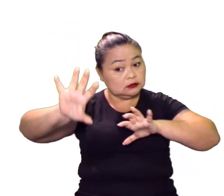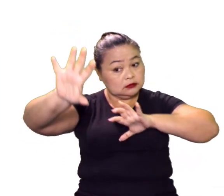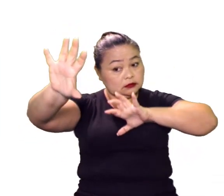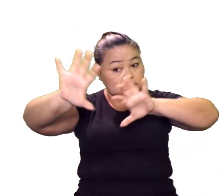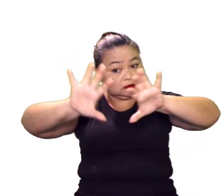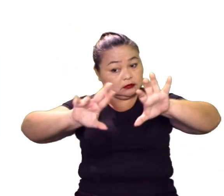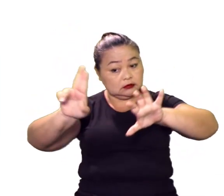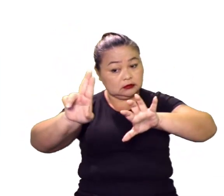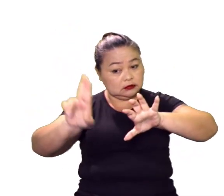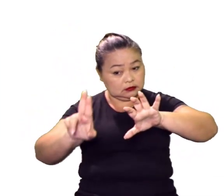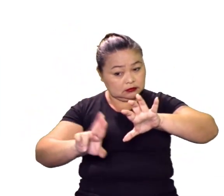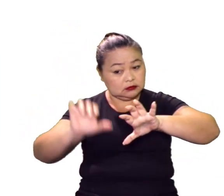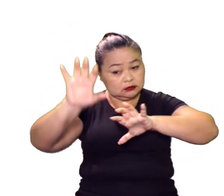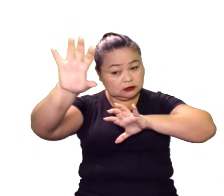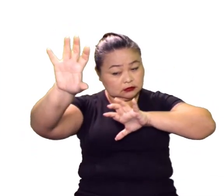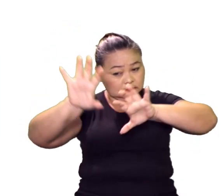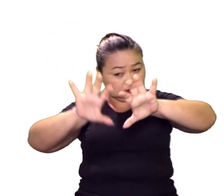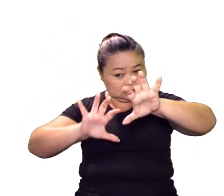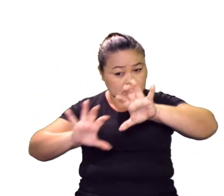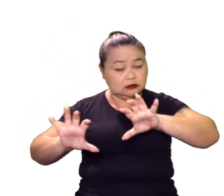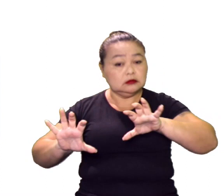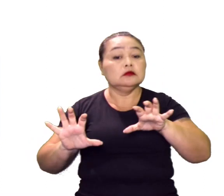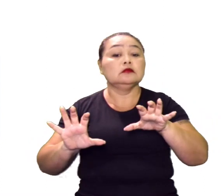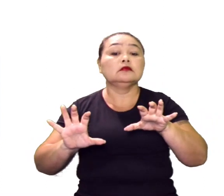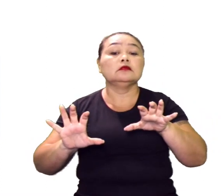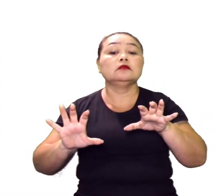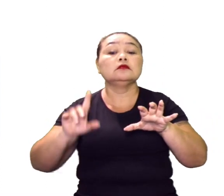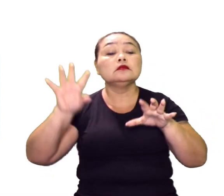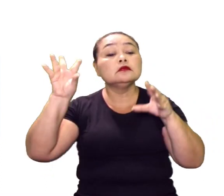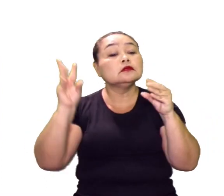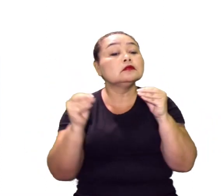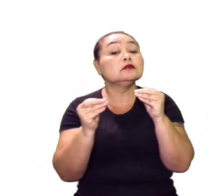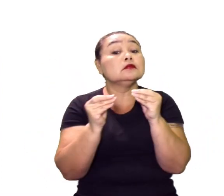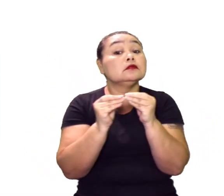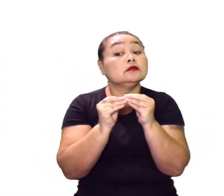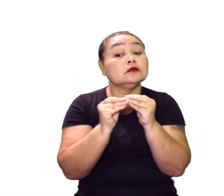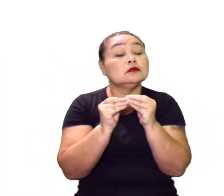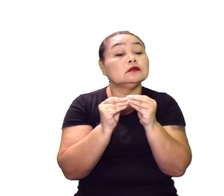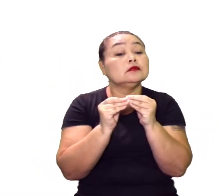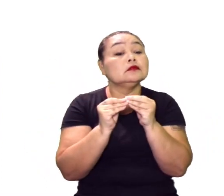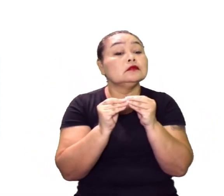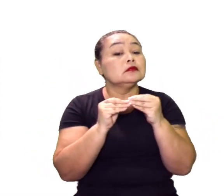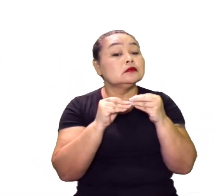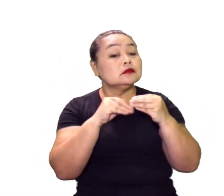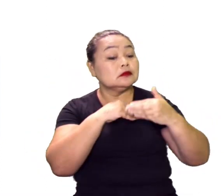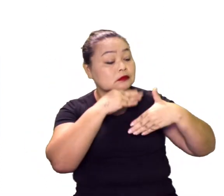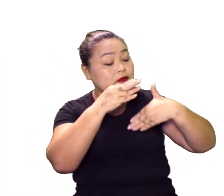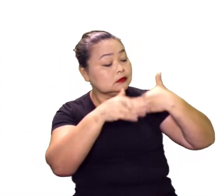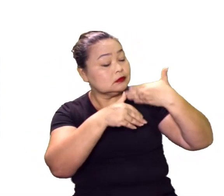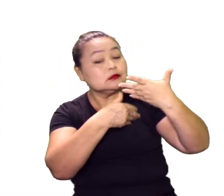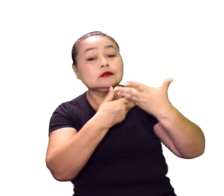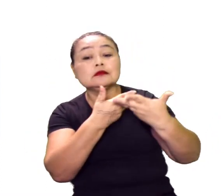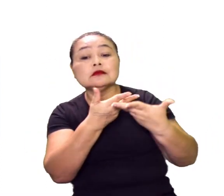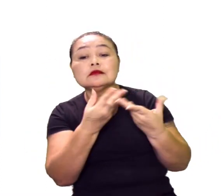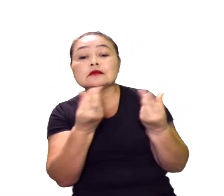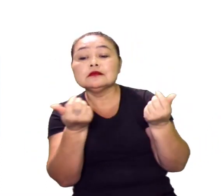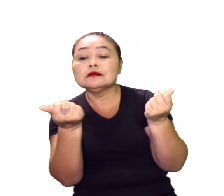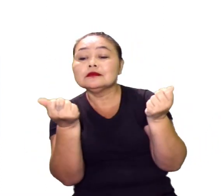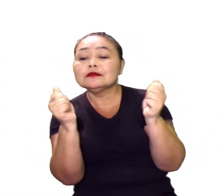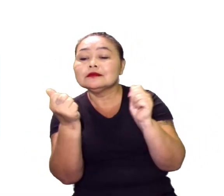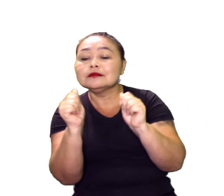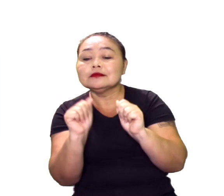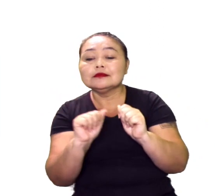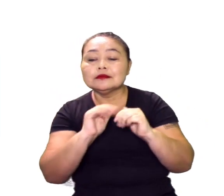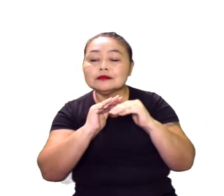totalmente classificada, separadinha, é uma síntese, ou seja, um resumo dos processos de construção e modelagem